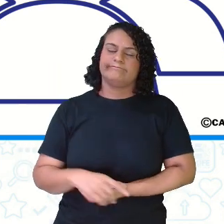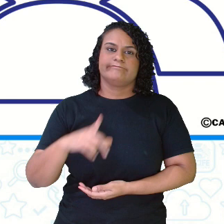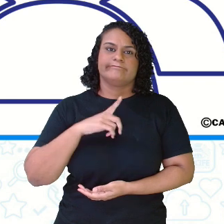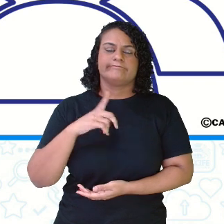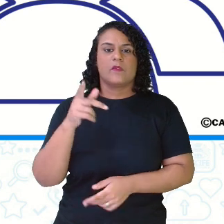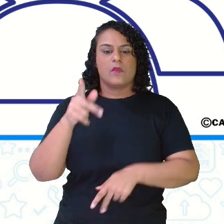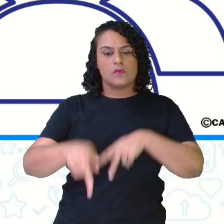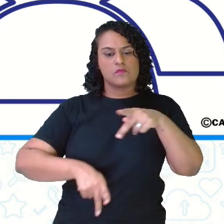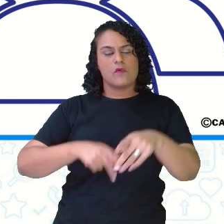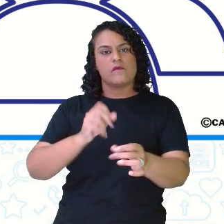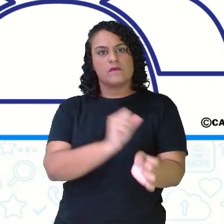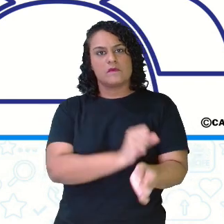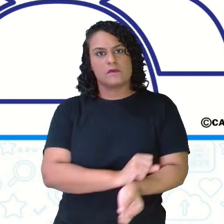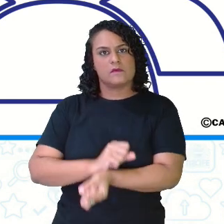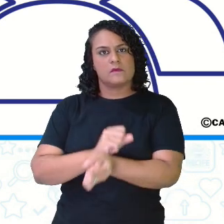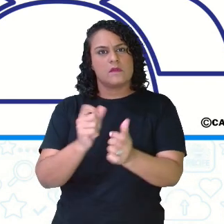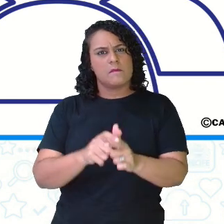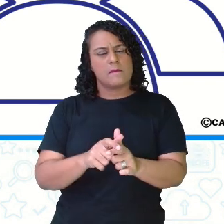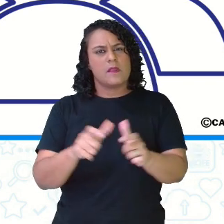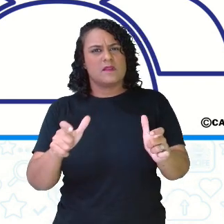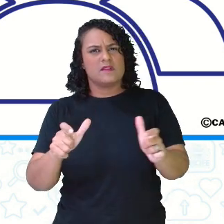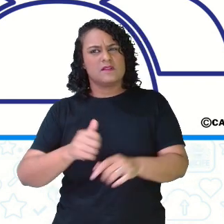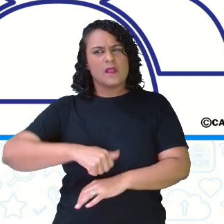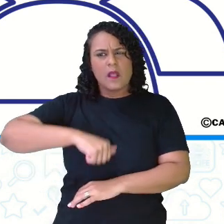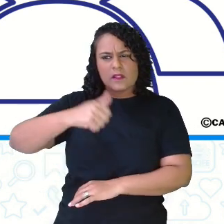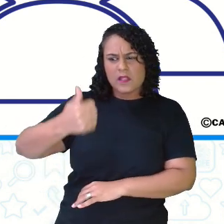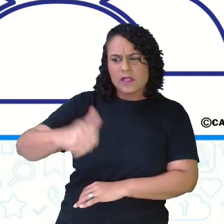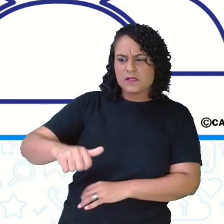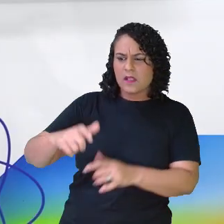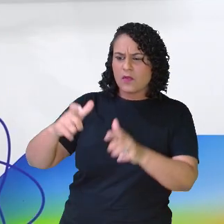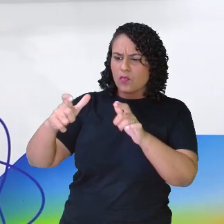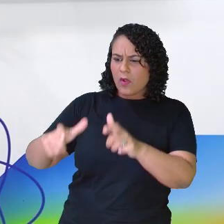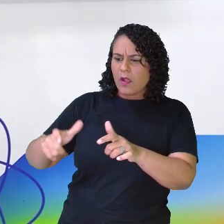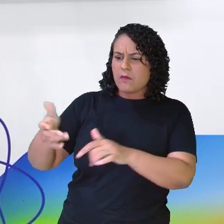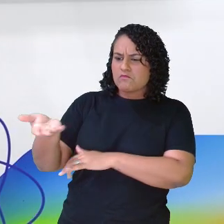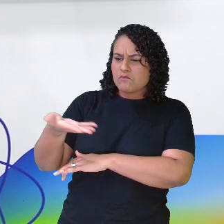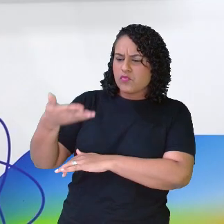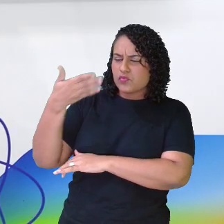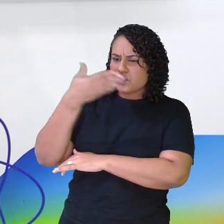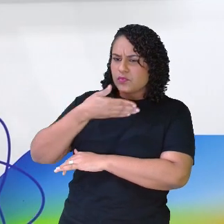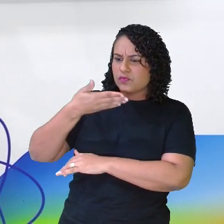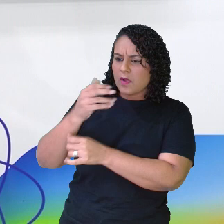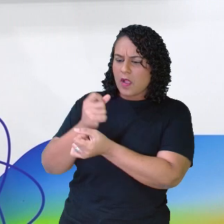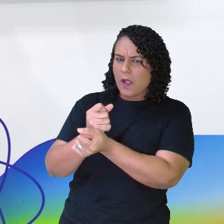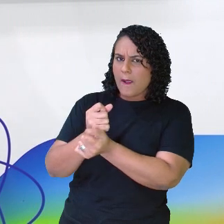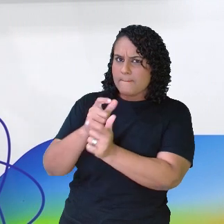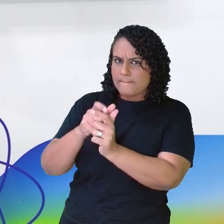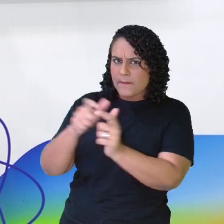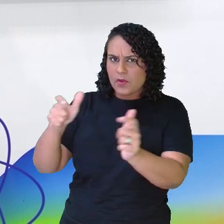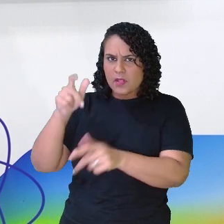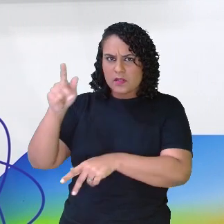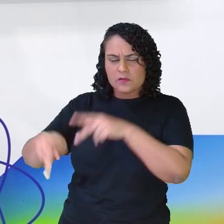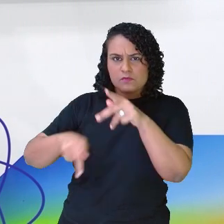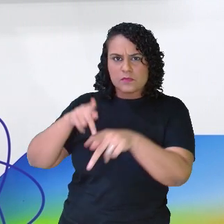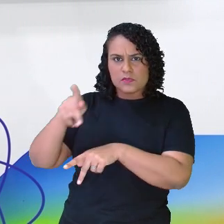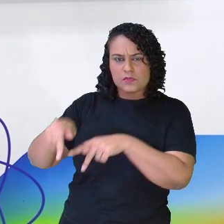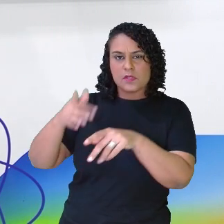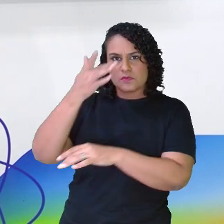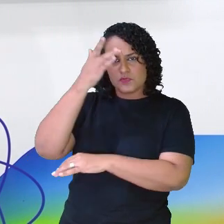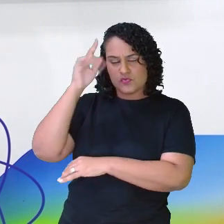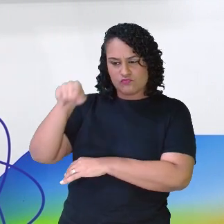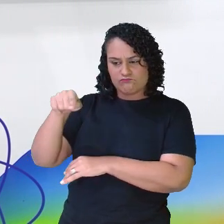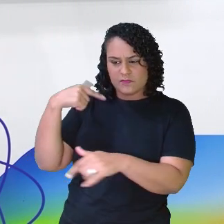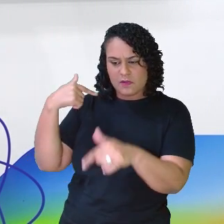povos escravizados aí, que eram a maioria. Se você analisar o engenho, a maioria das pessoas ali que trabalhavam, precisavam de uma mão de obra